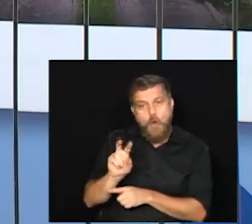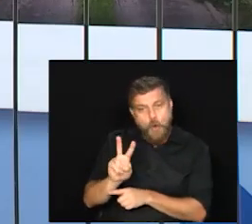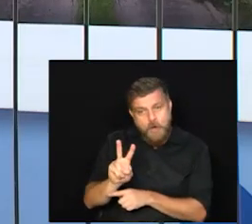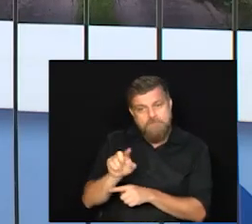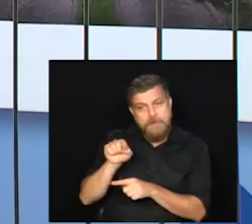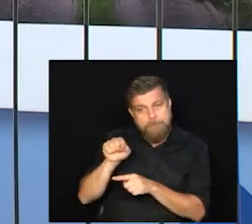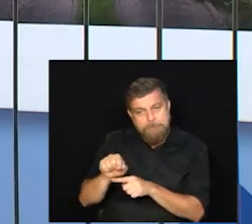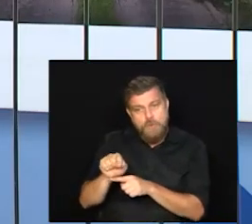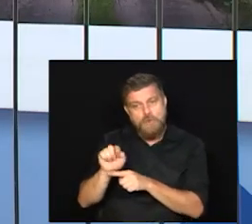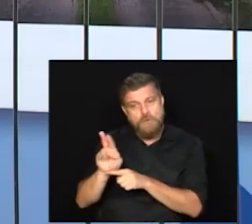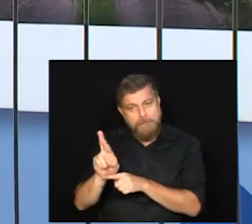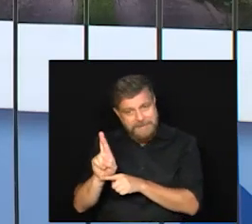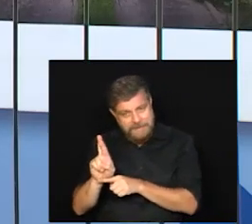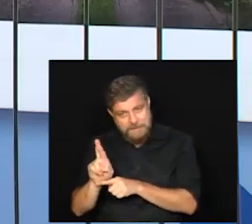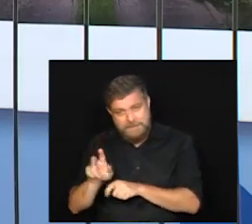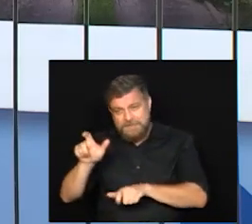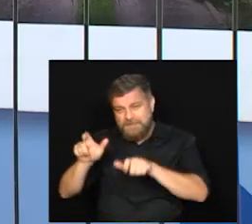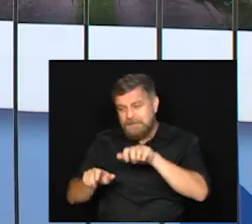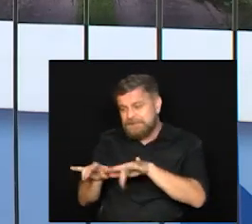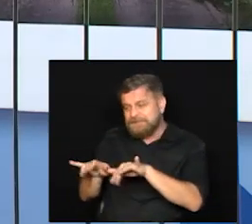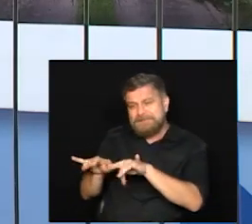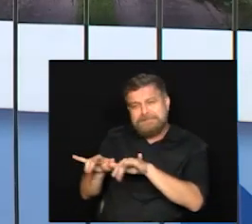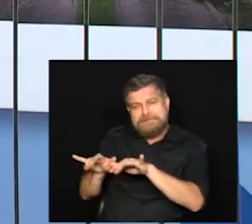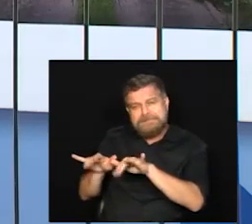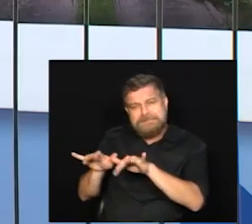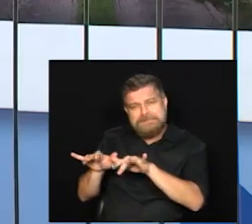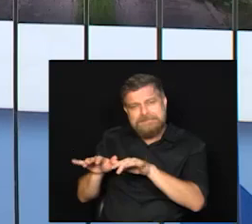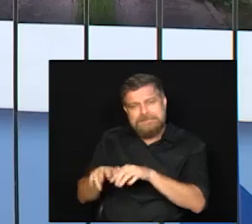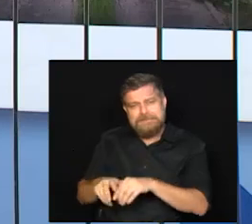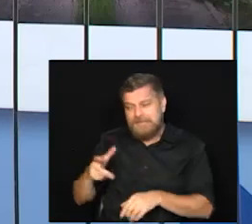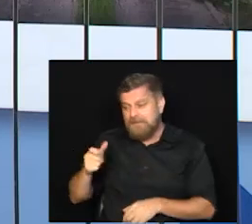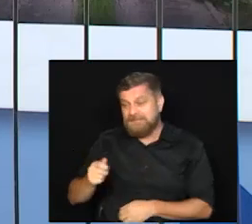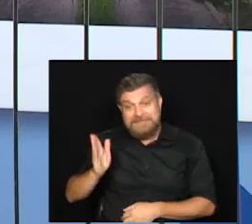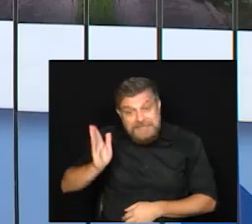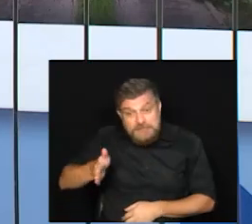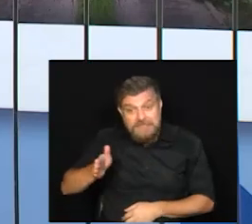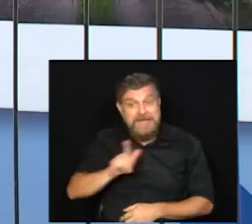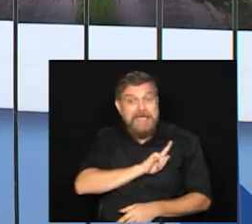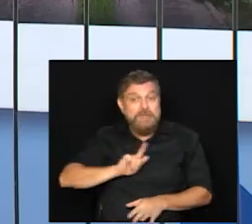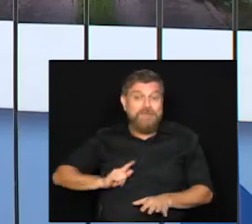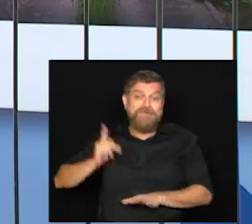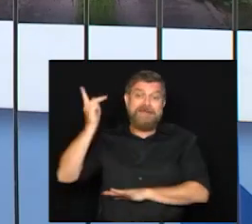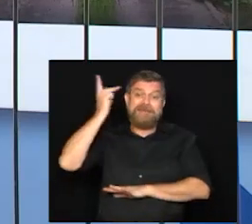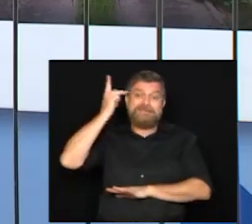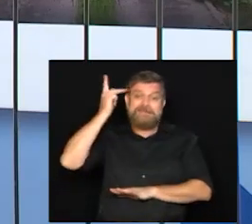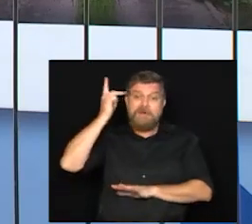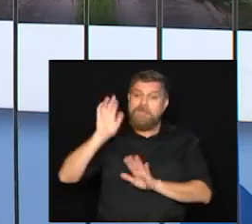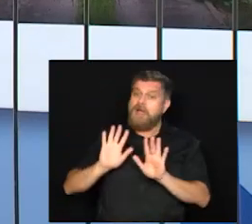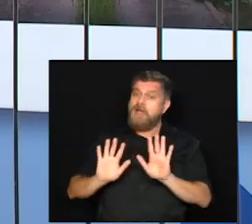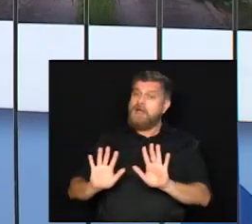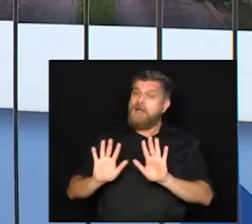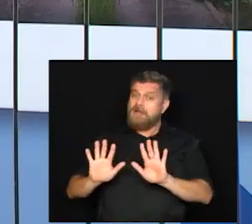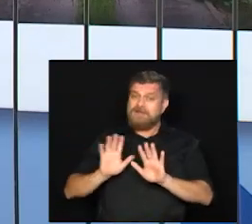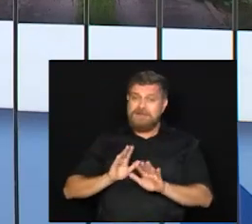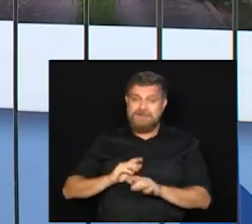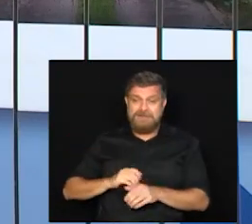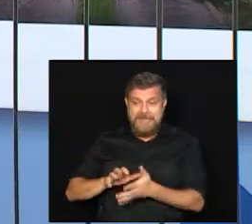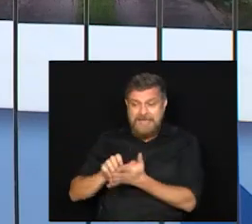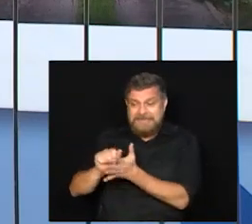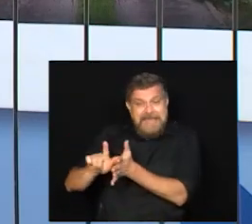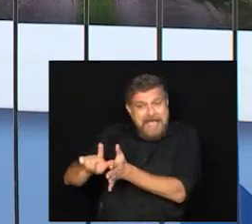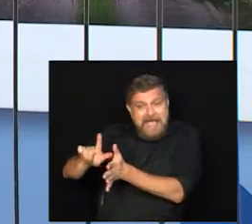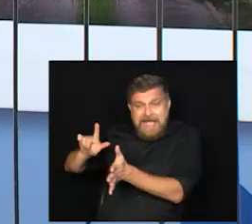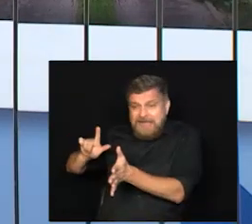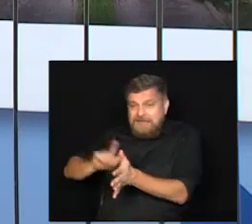vacina.campinas.gov.br. Muita gente está acessando o site Vacina Já, do governo do estado de São Paulo, que é um pré-cadastro.